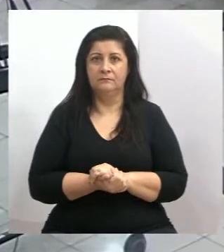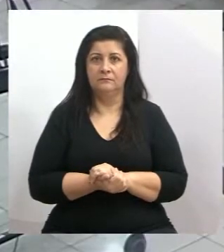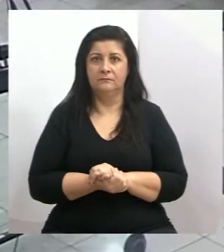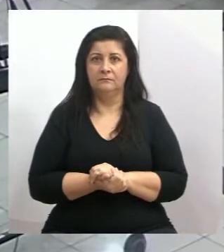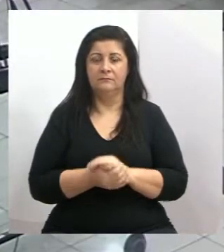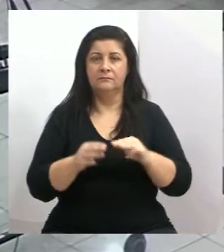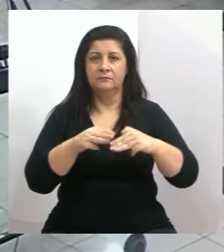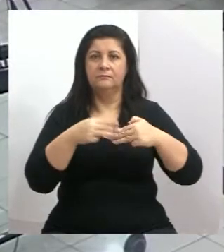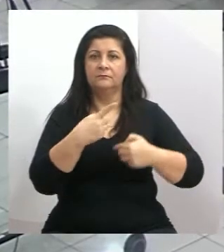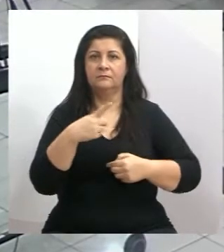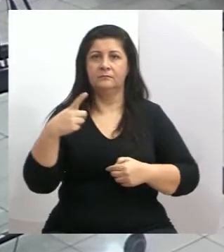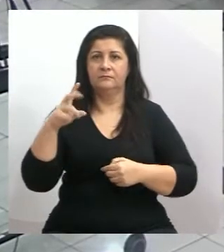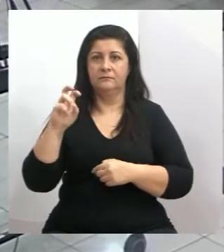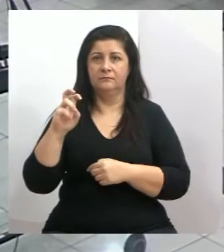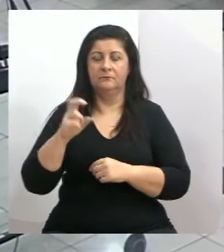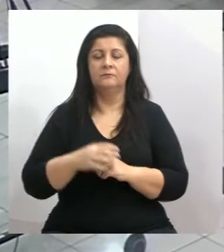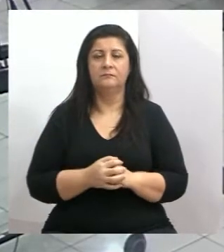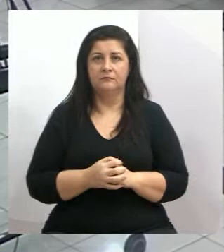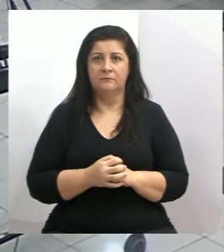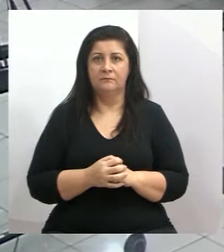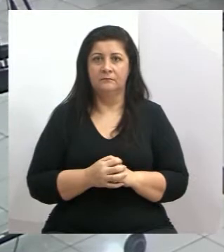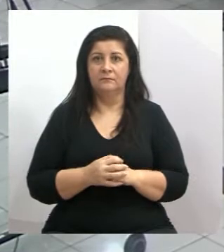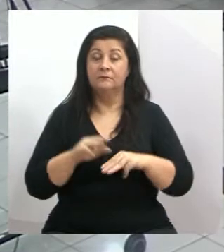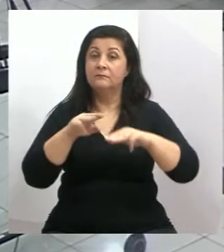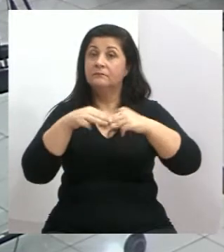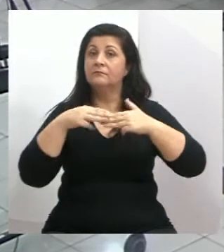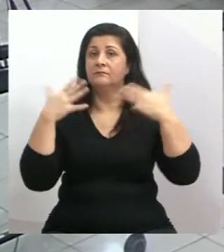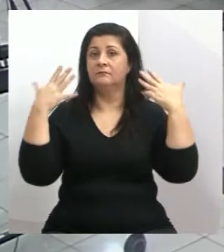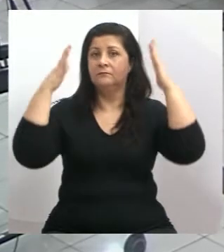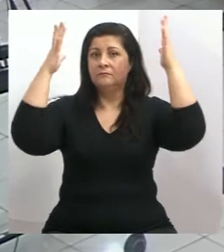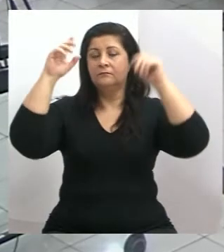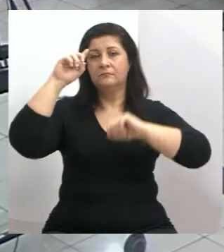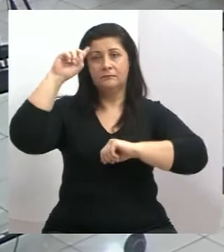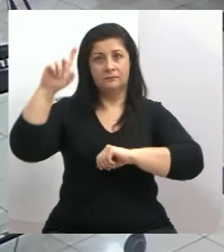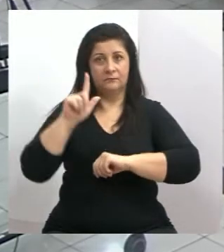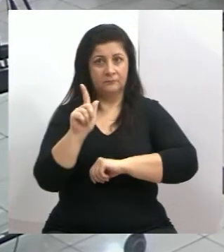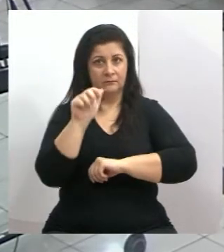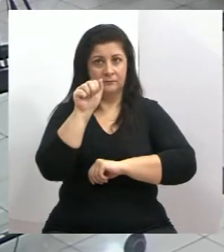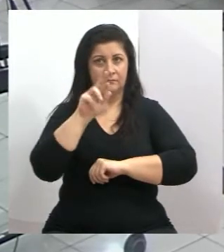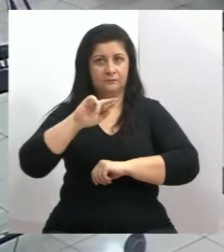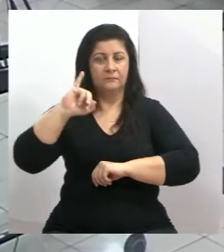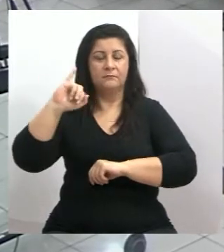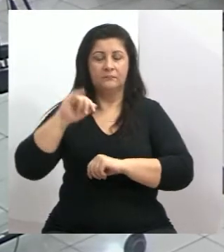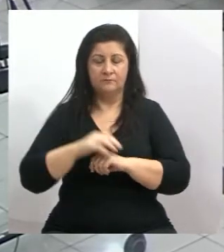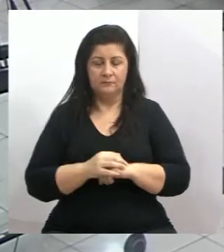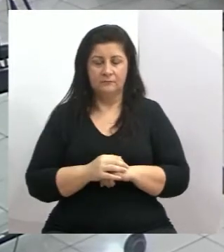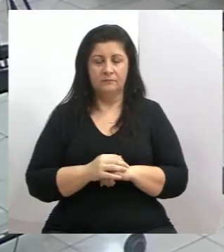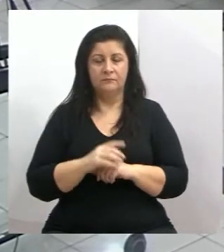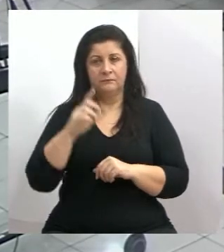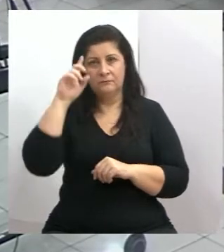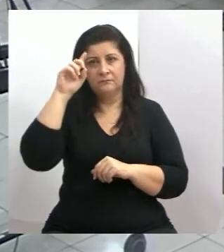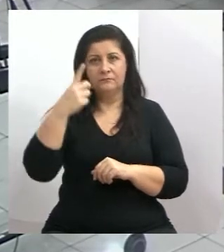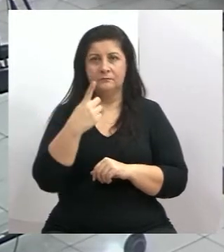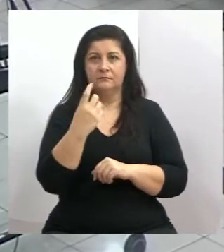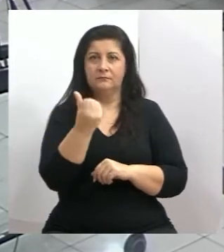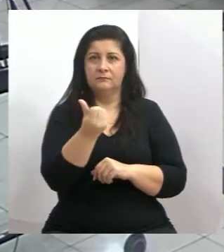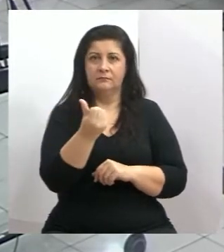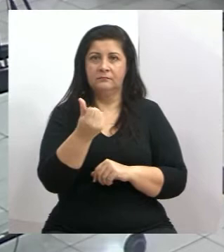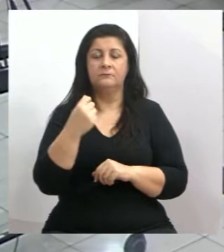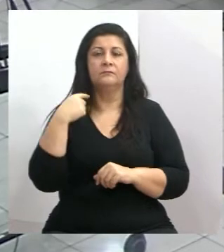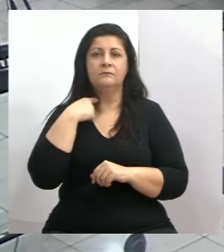a Moção 115 no São comemorativa ao dia do GARI celebrado em 16 de Maio